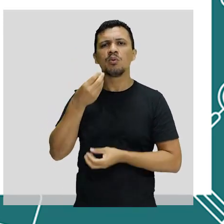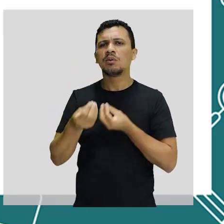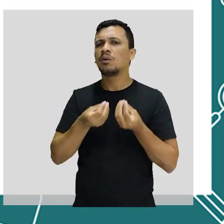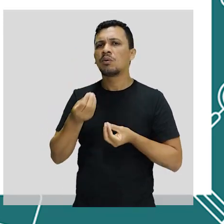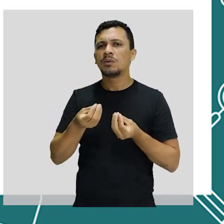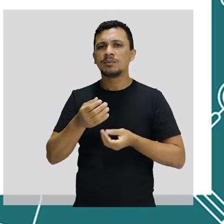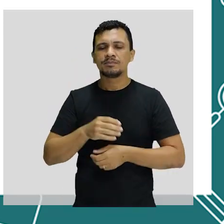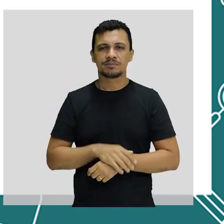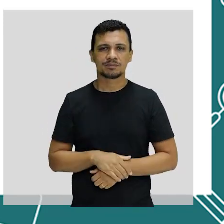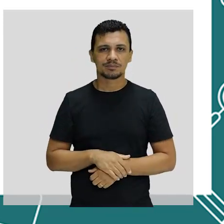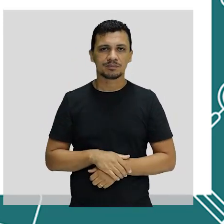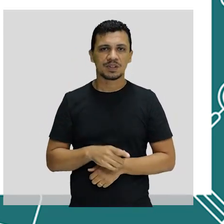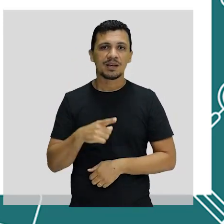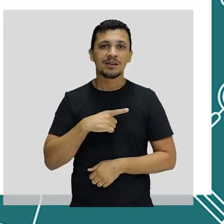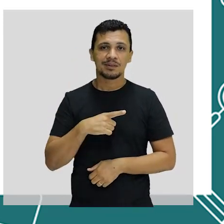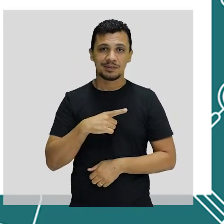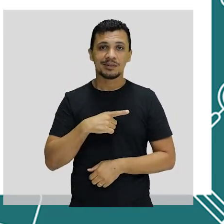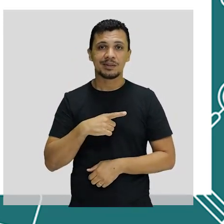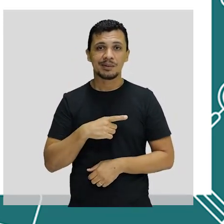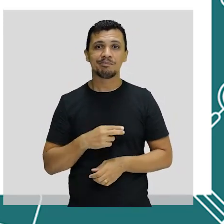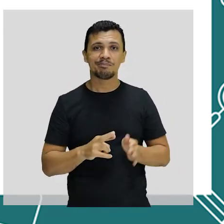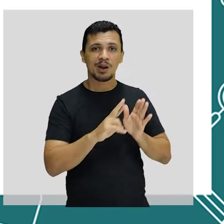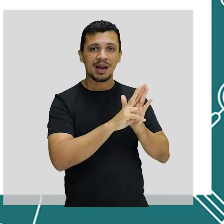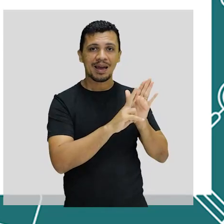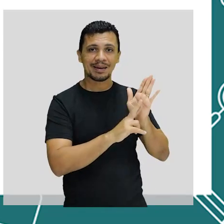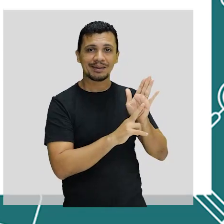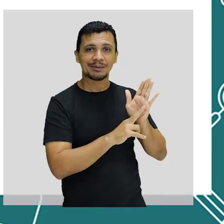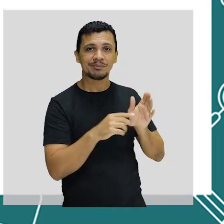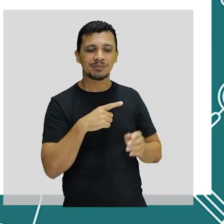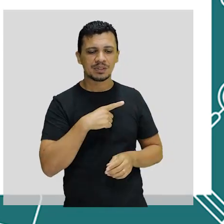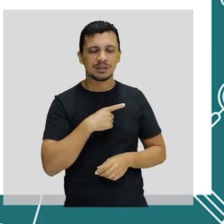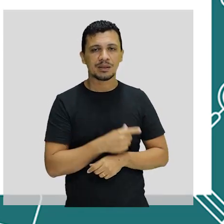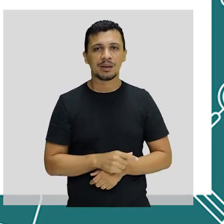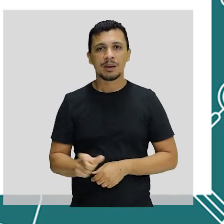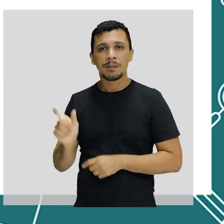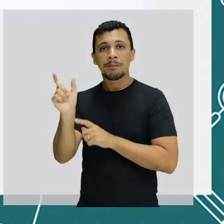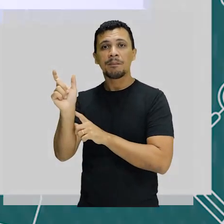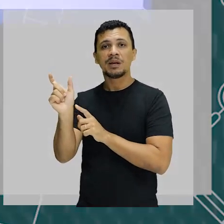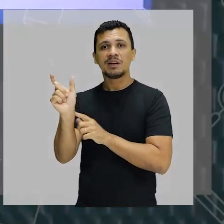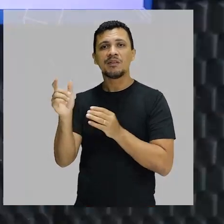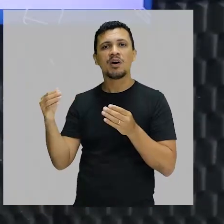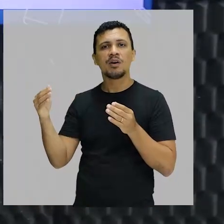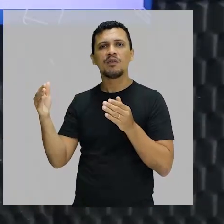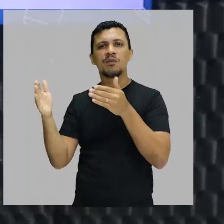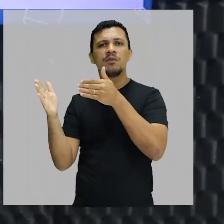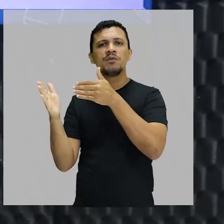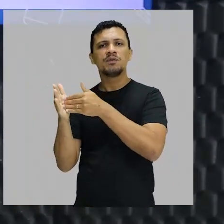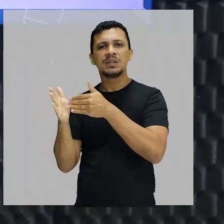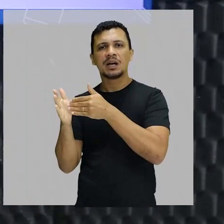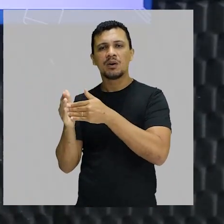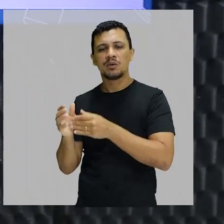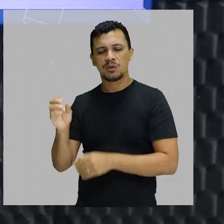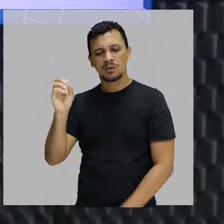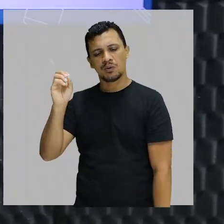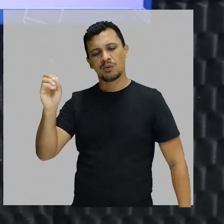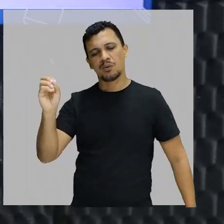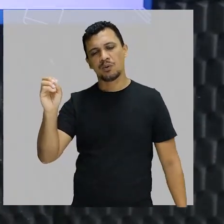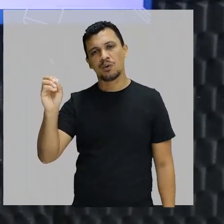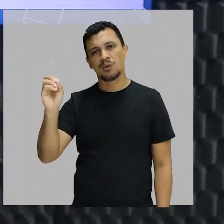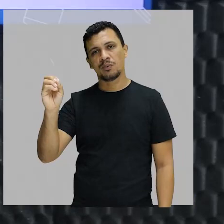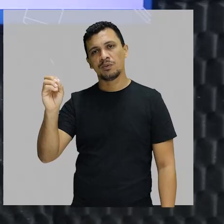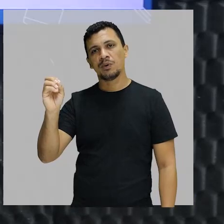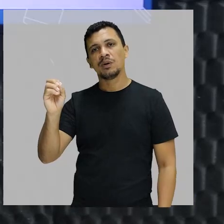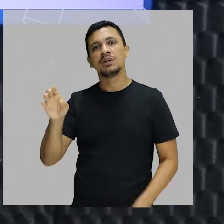seguem as seguintes regras. Terminação O e OR. Então, os substantivos terminados em O